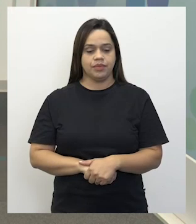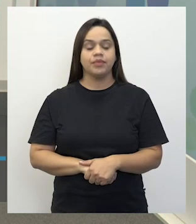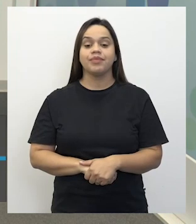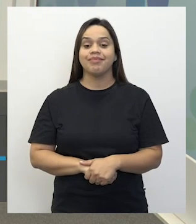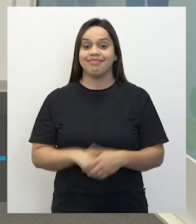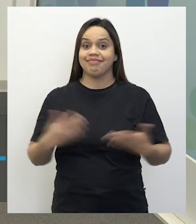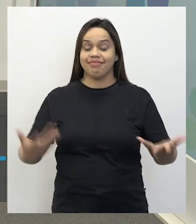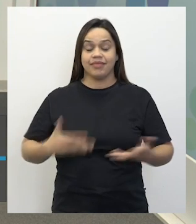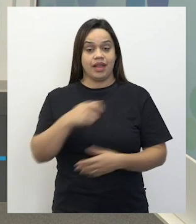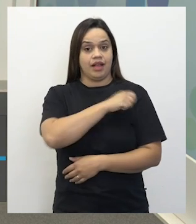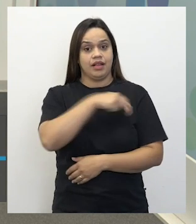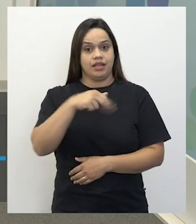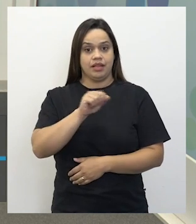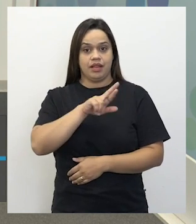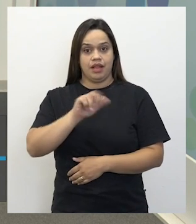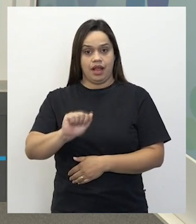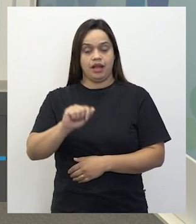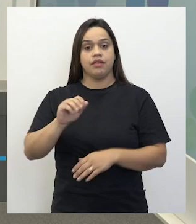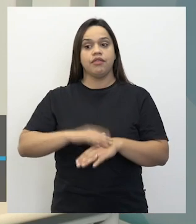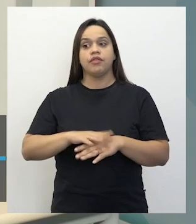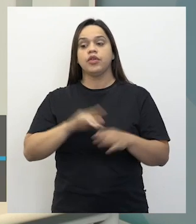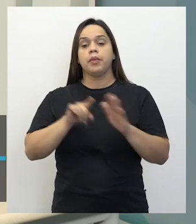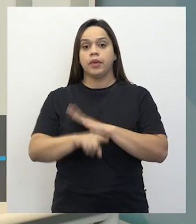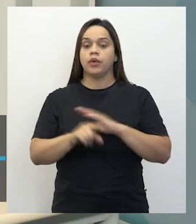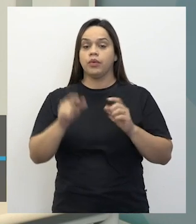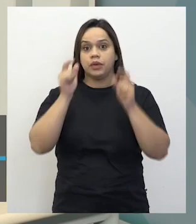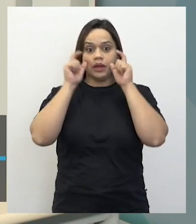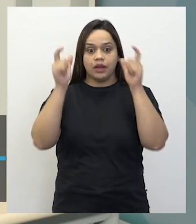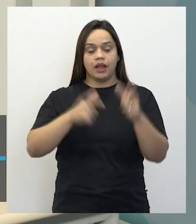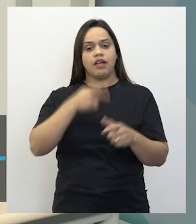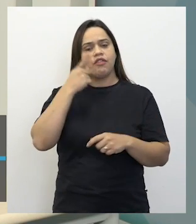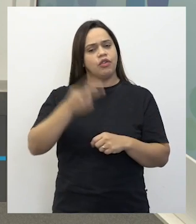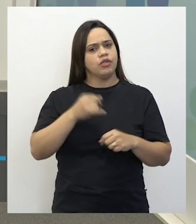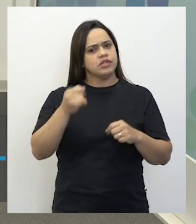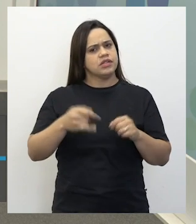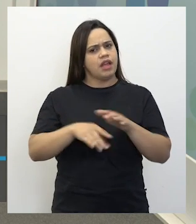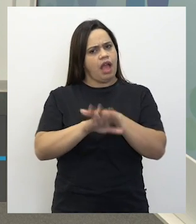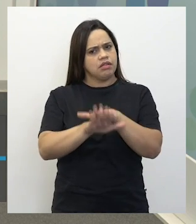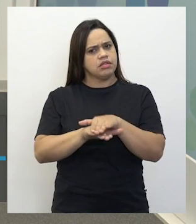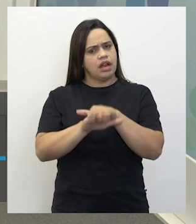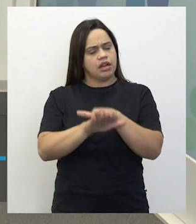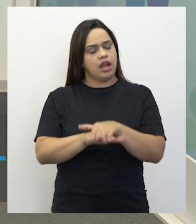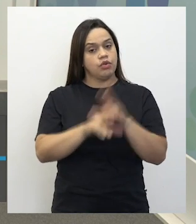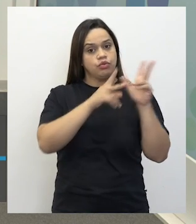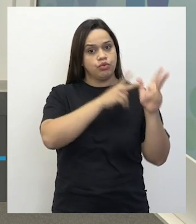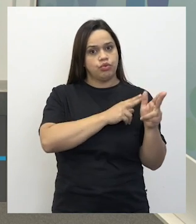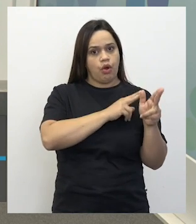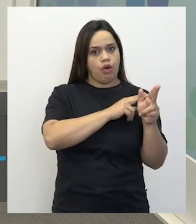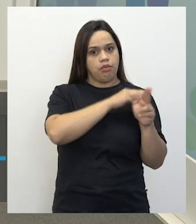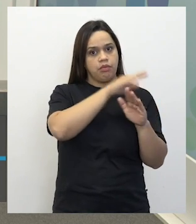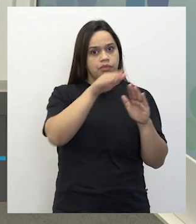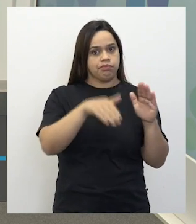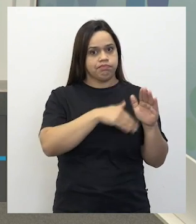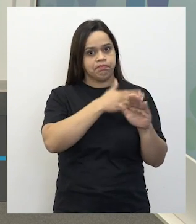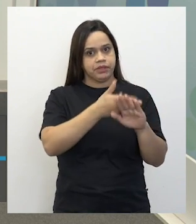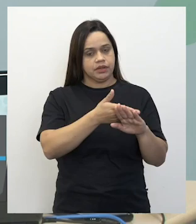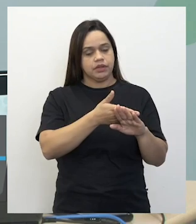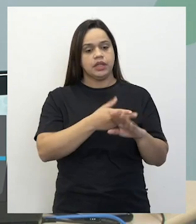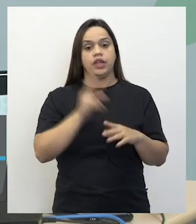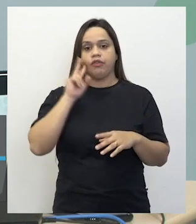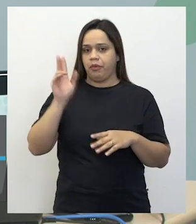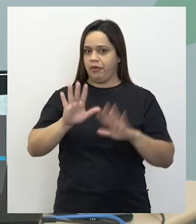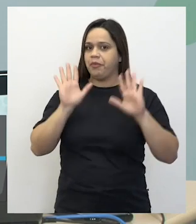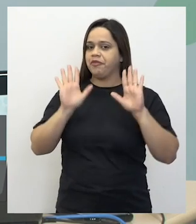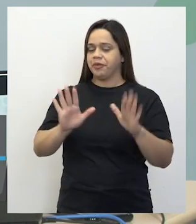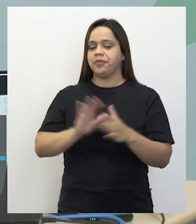A Yanara fez uma pergunta interessante, né? Se É. as tartarugas hibernam. Então, é assim. Aí vamos lá, né? Vamos por partes,